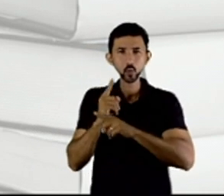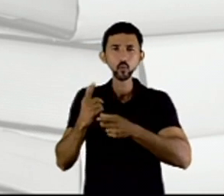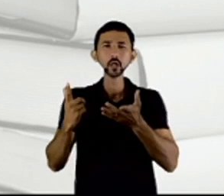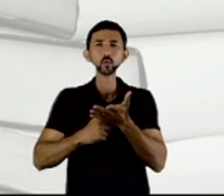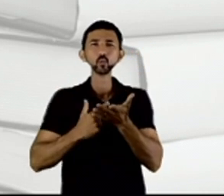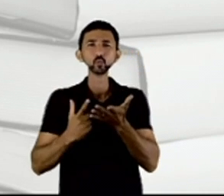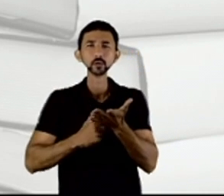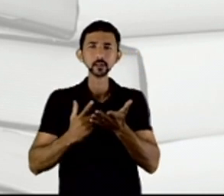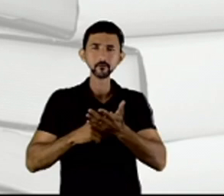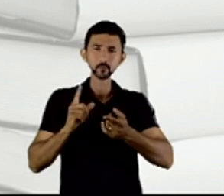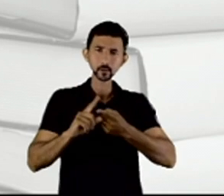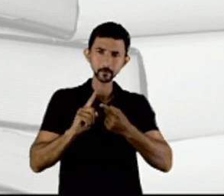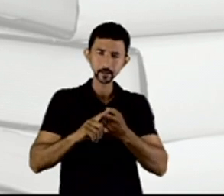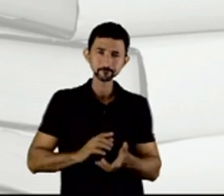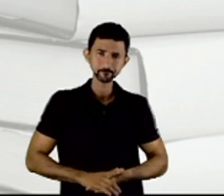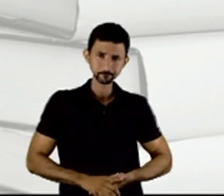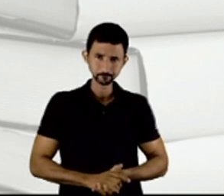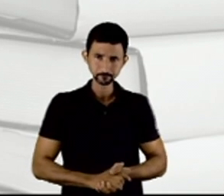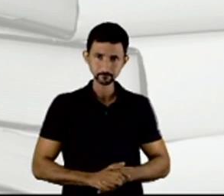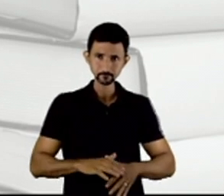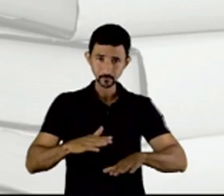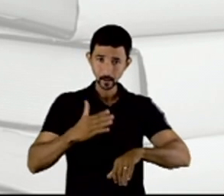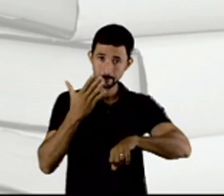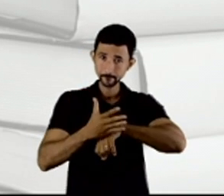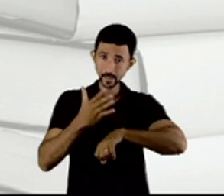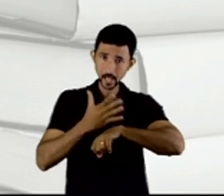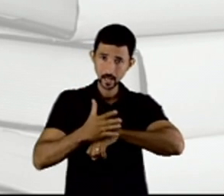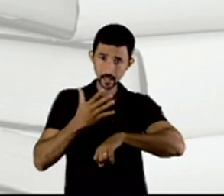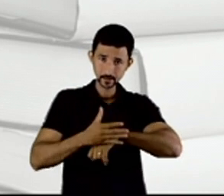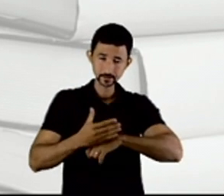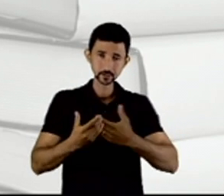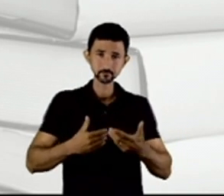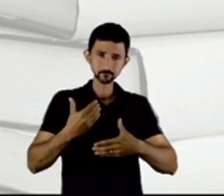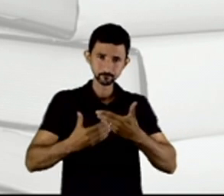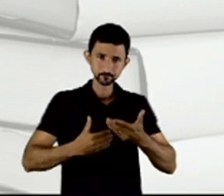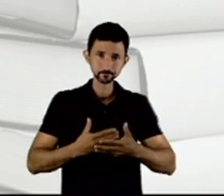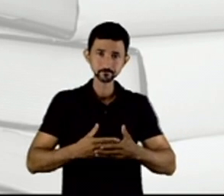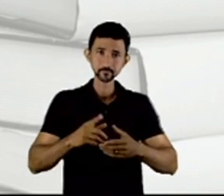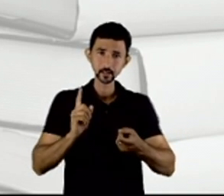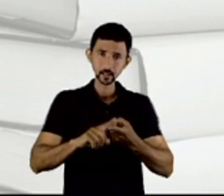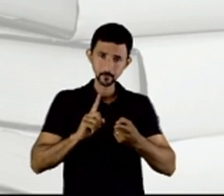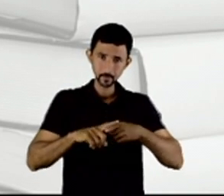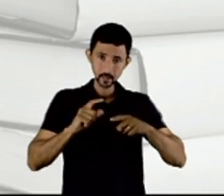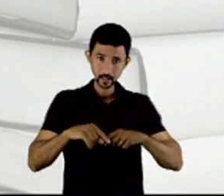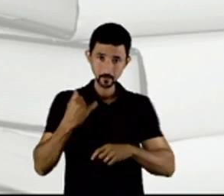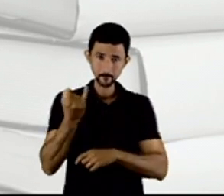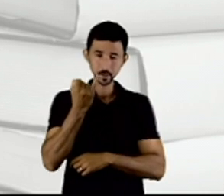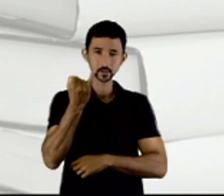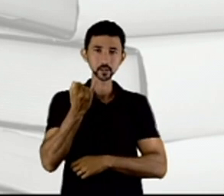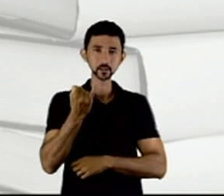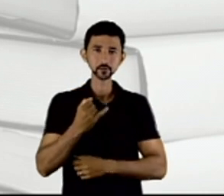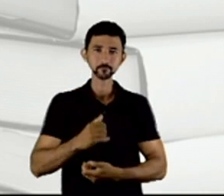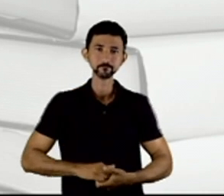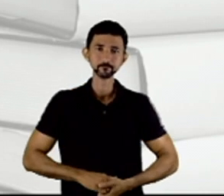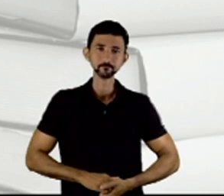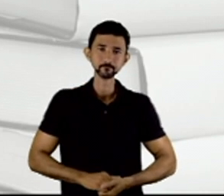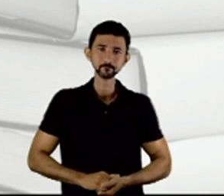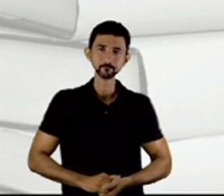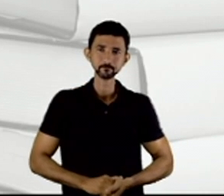livros. E também em termos de praticidade, ela também é bem viável. Elas são bem